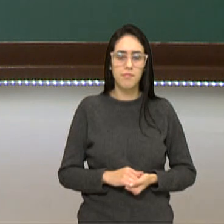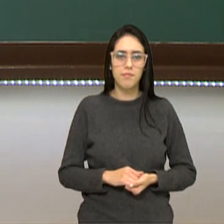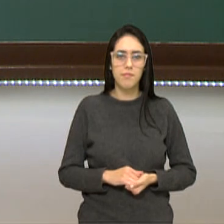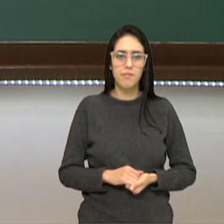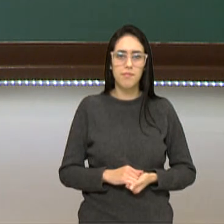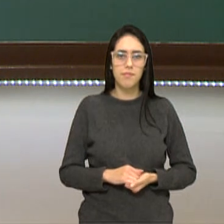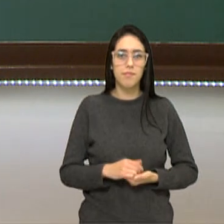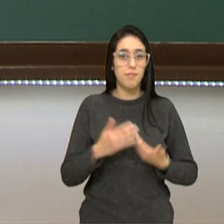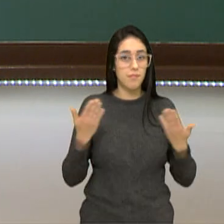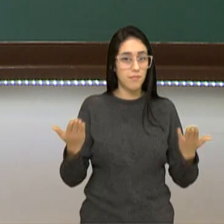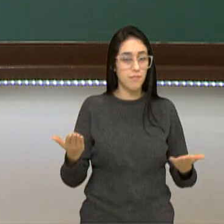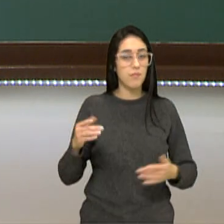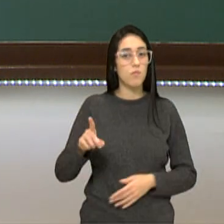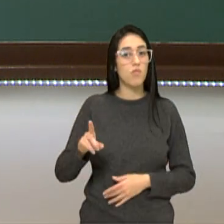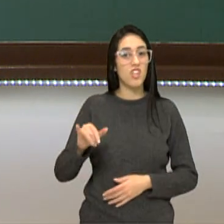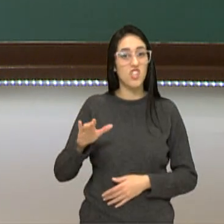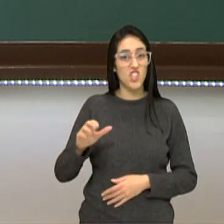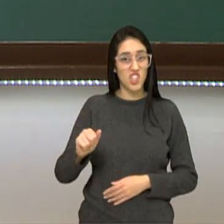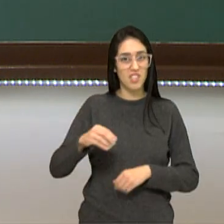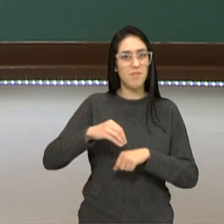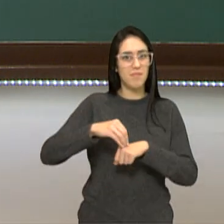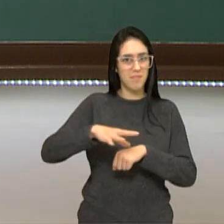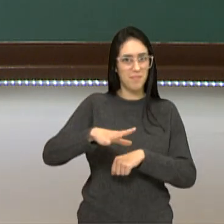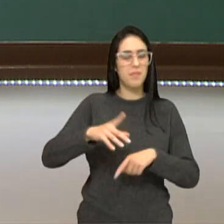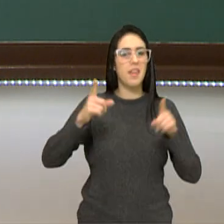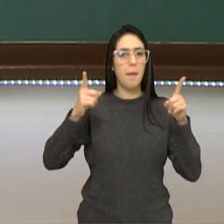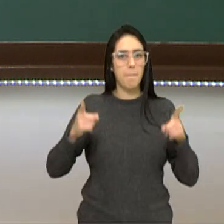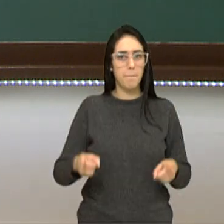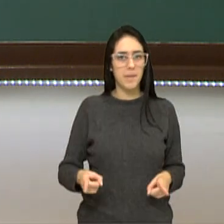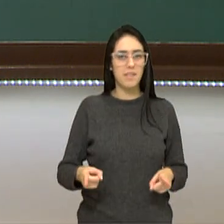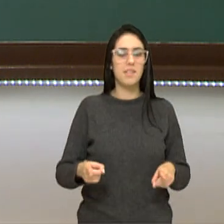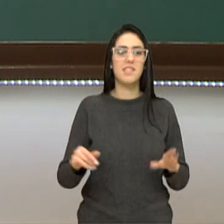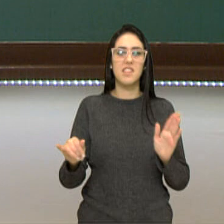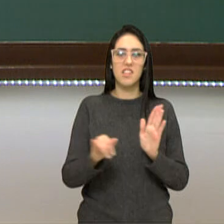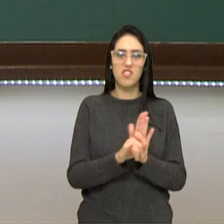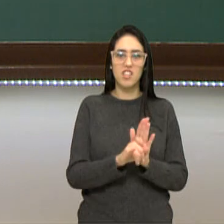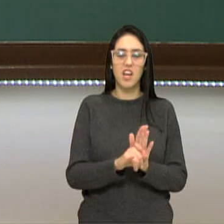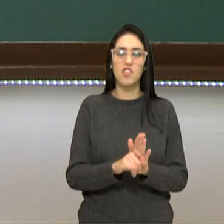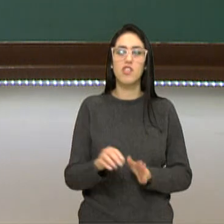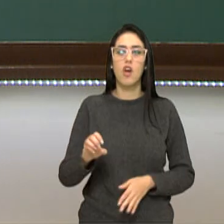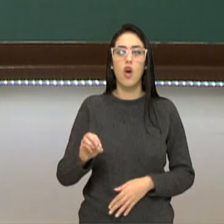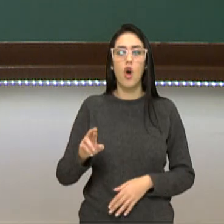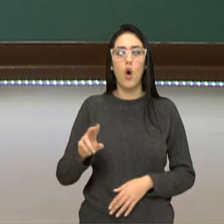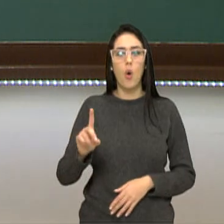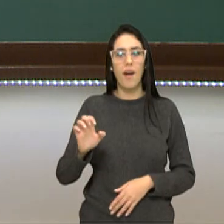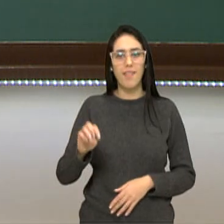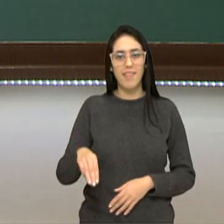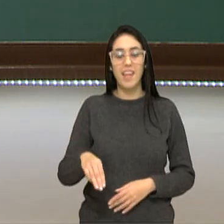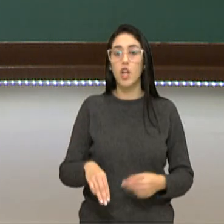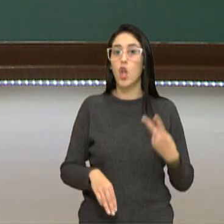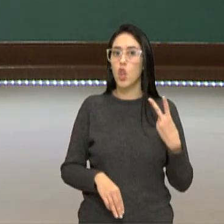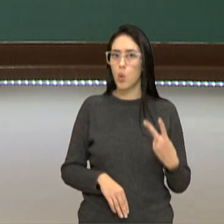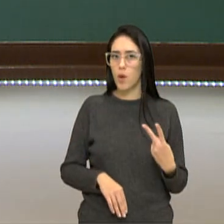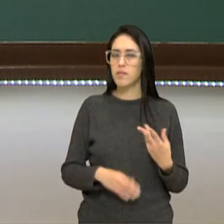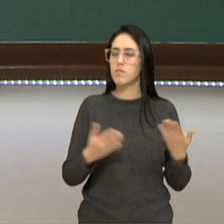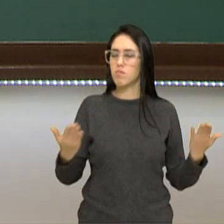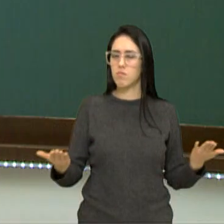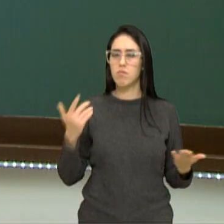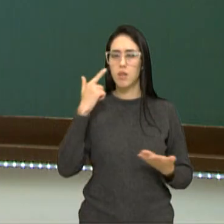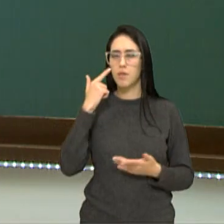Então, com a dica que é uma matriz identidade de ordem 2, facilita muito para a gente resolver. Então, observe